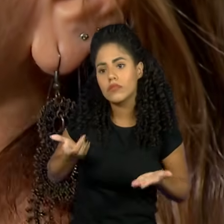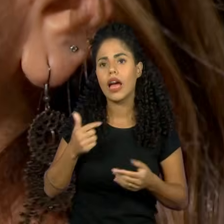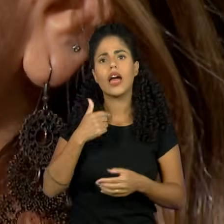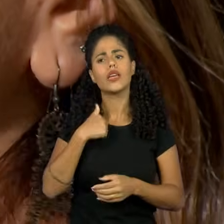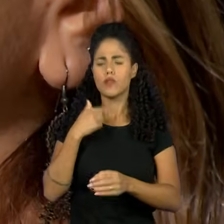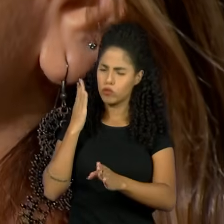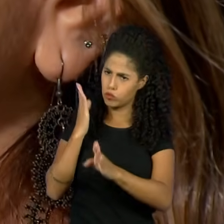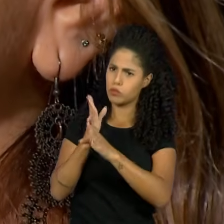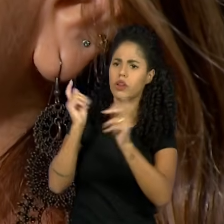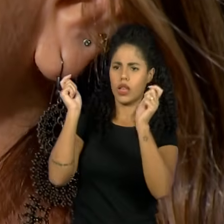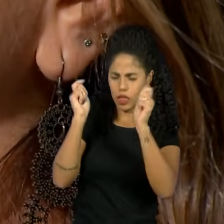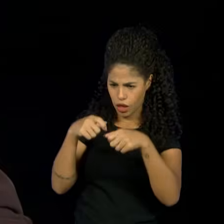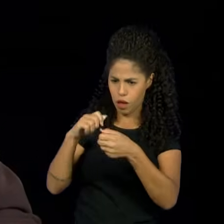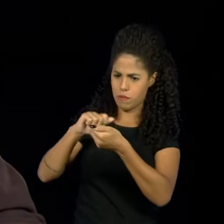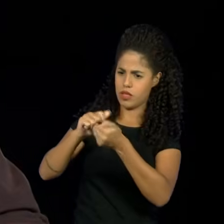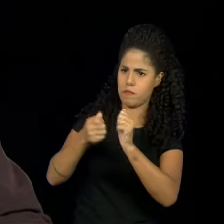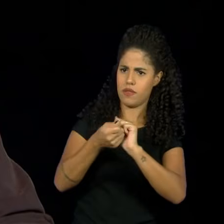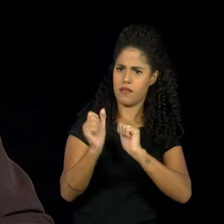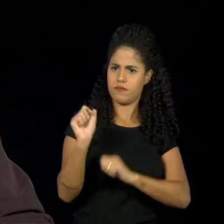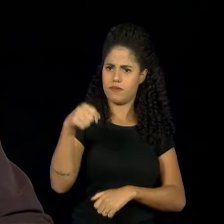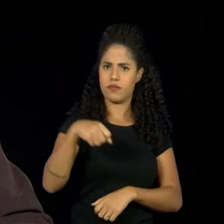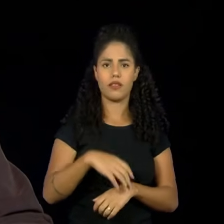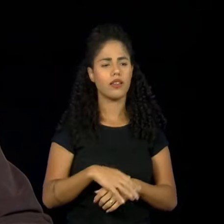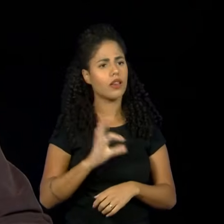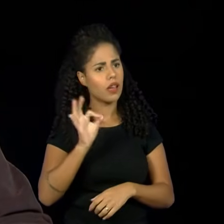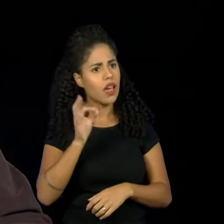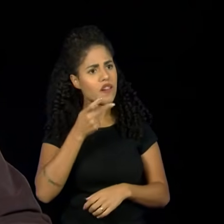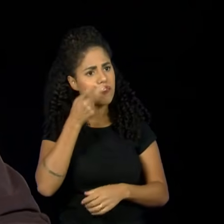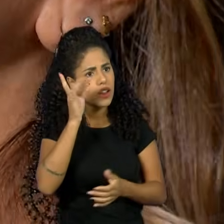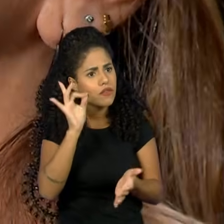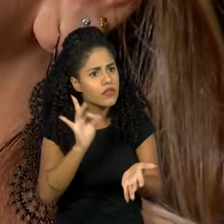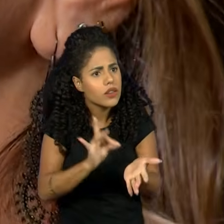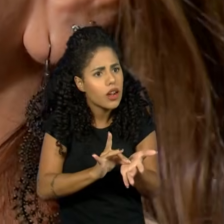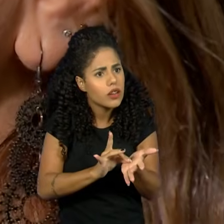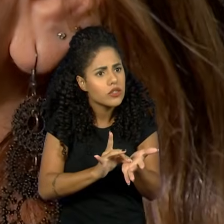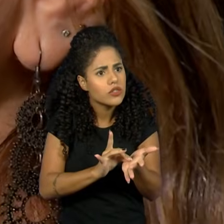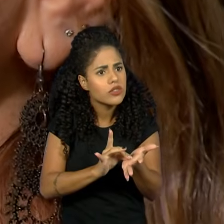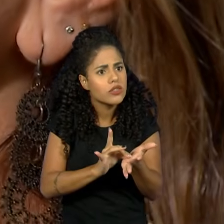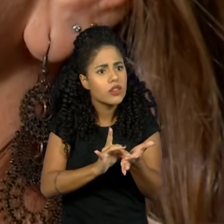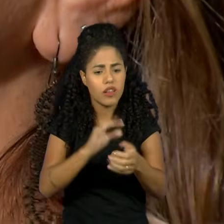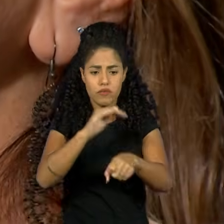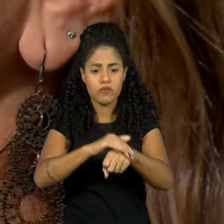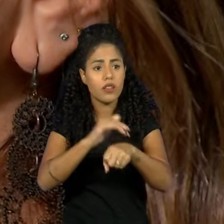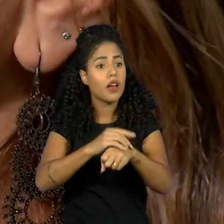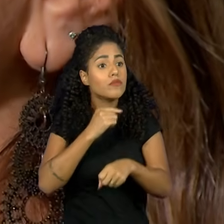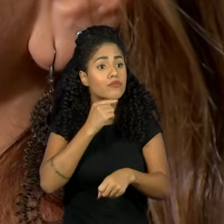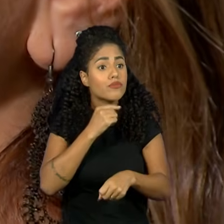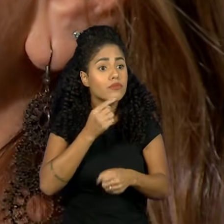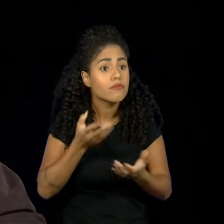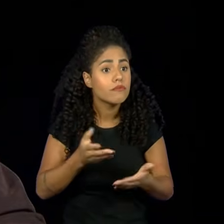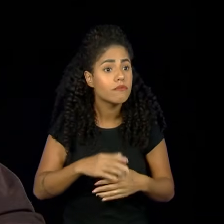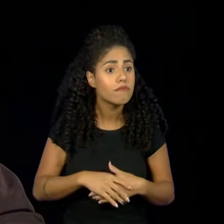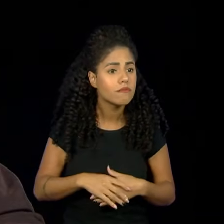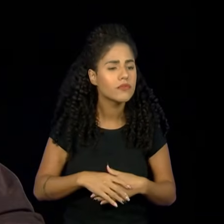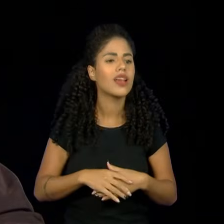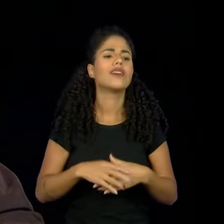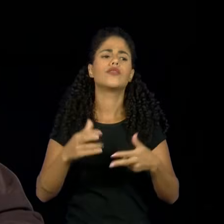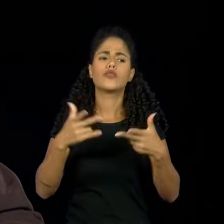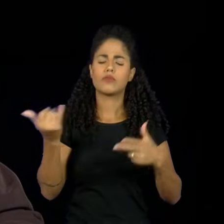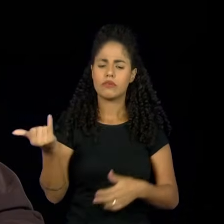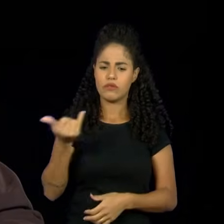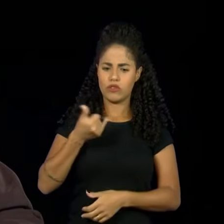que tem muita coisa para fazer. É literalmente o que se fala, né? Não tem nada para fazer. Acho que muita gente